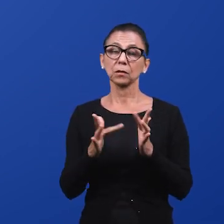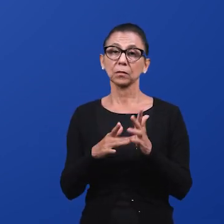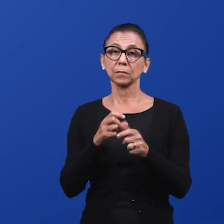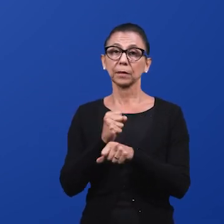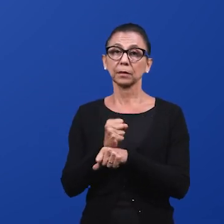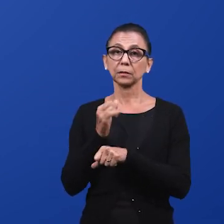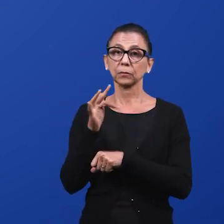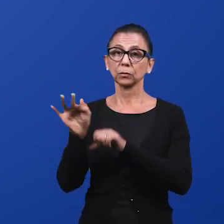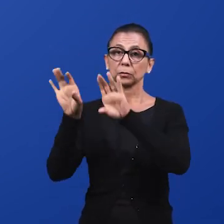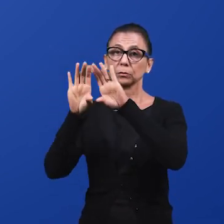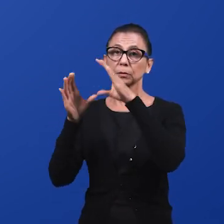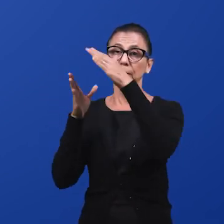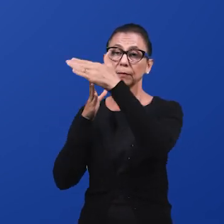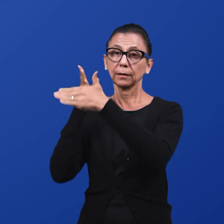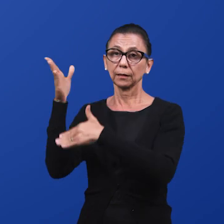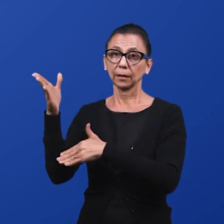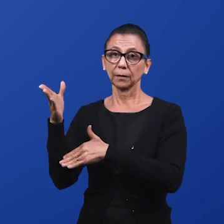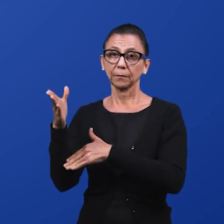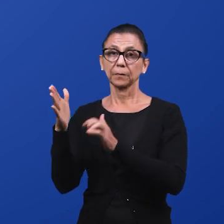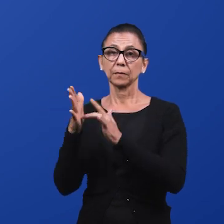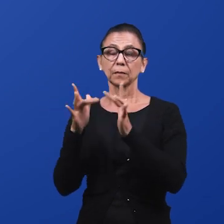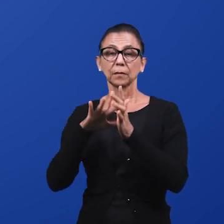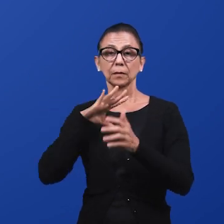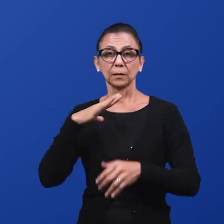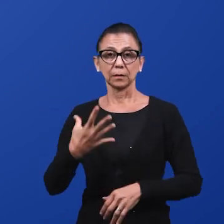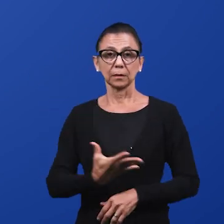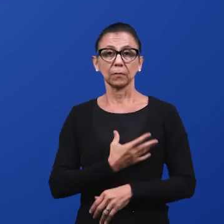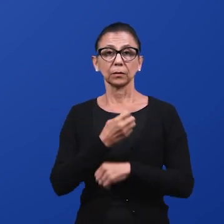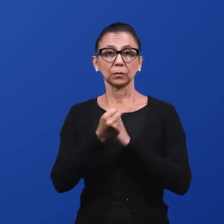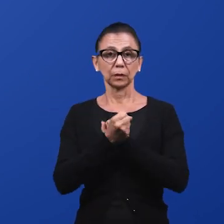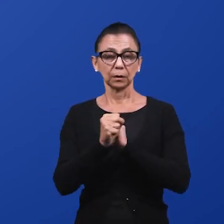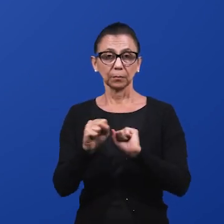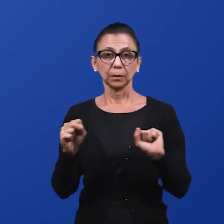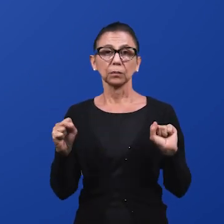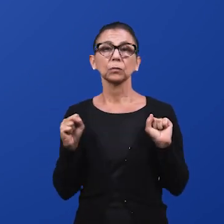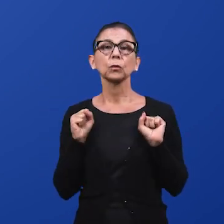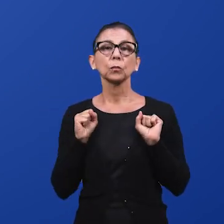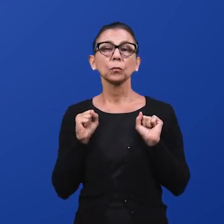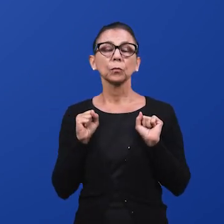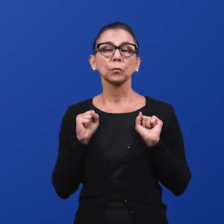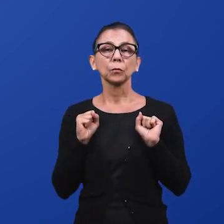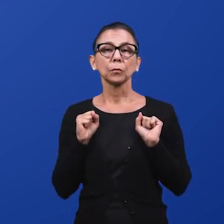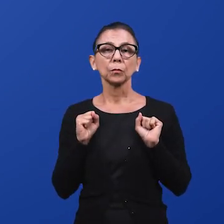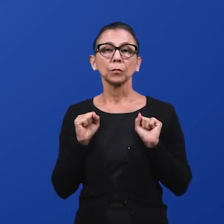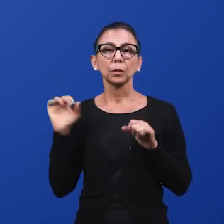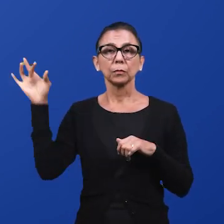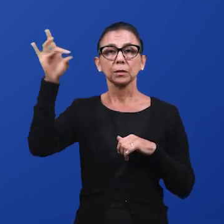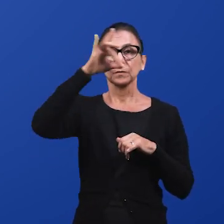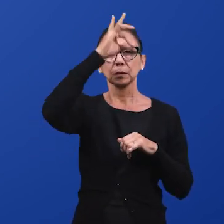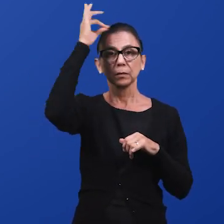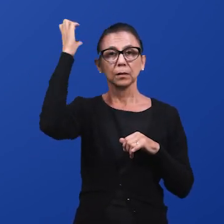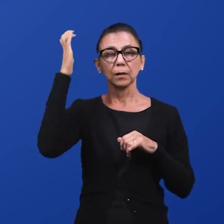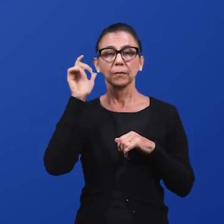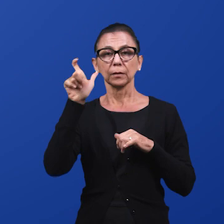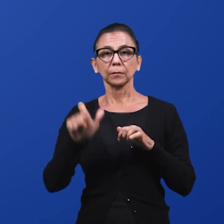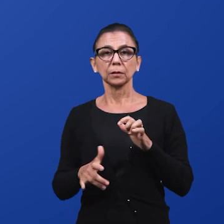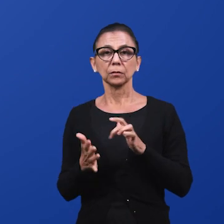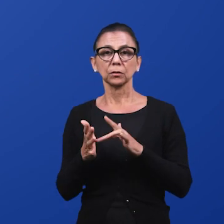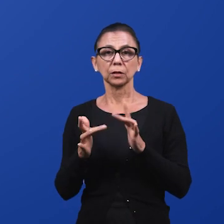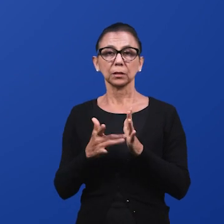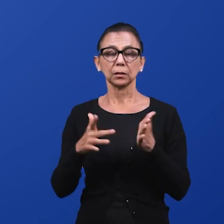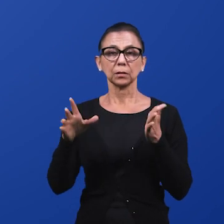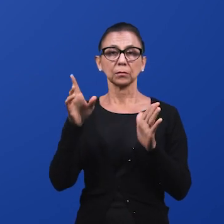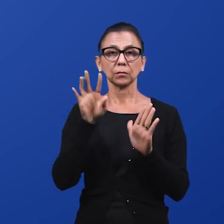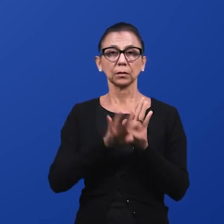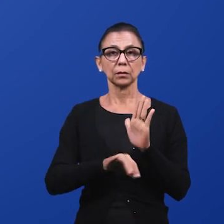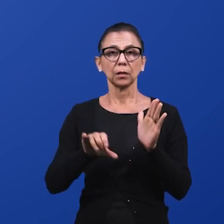Ele é o nosso Redentor e Ele é revelado através do Espírito Santo. Como nos diz o texto em